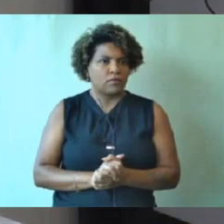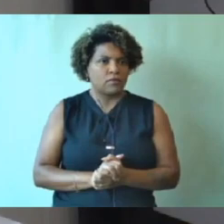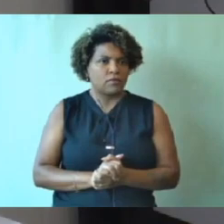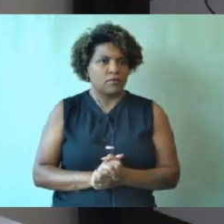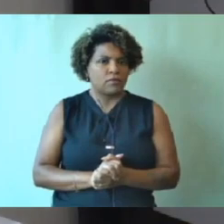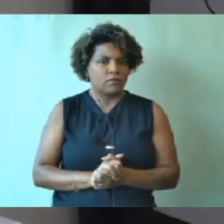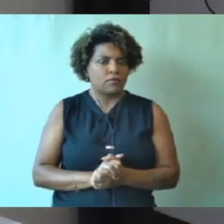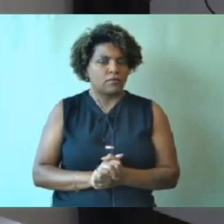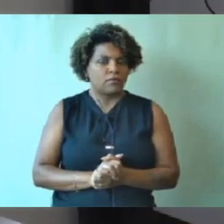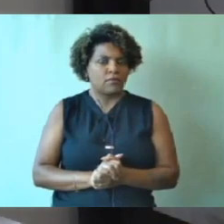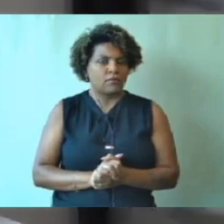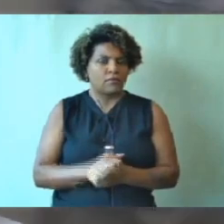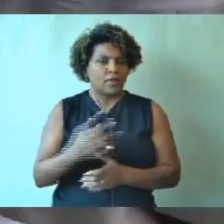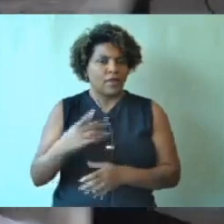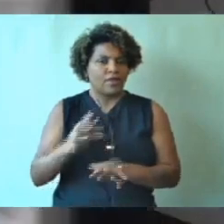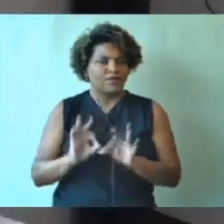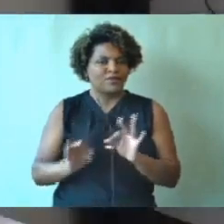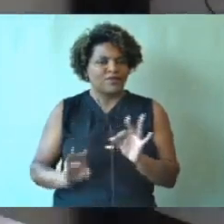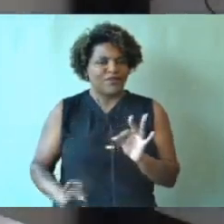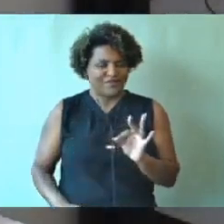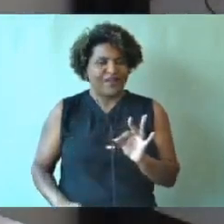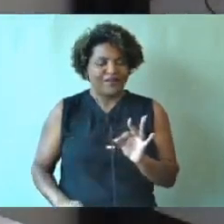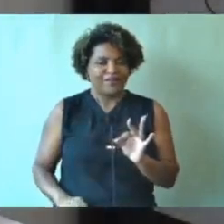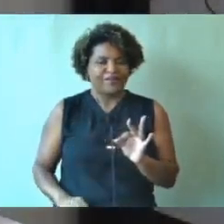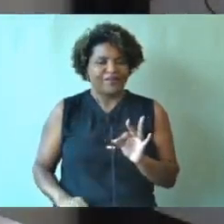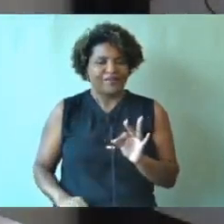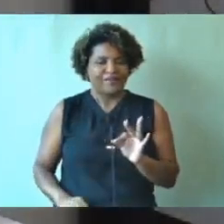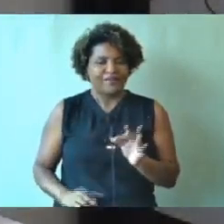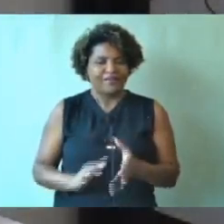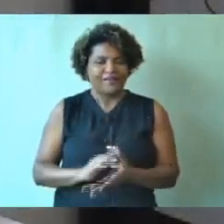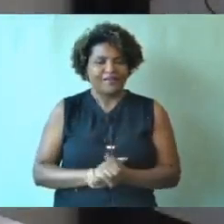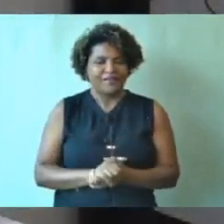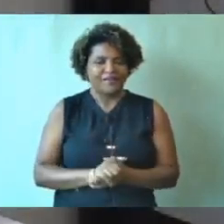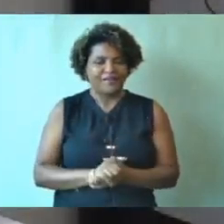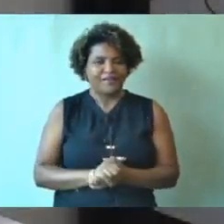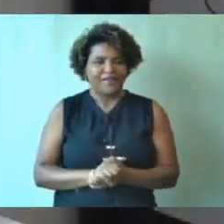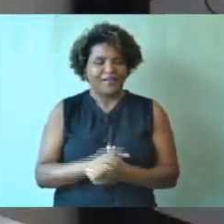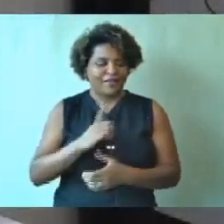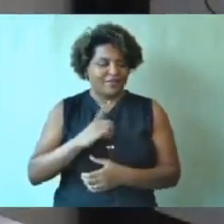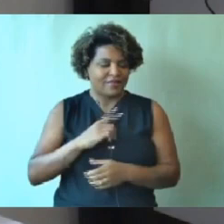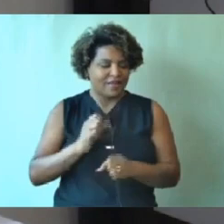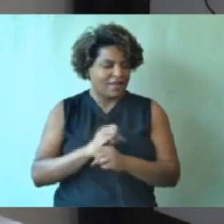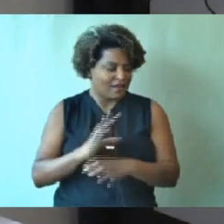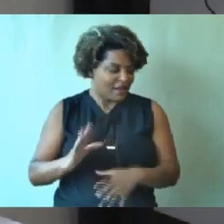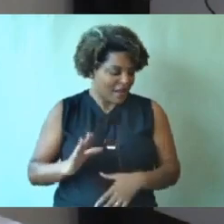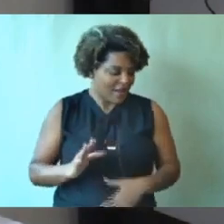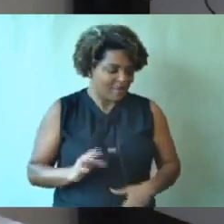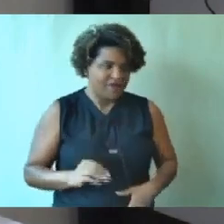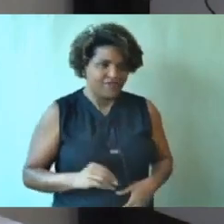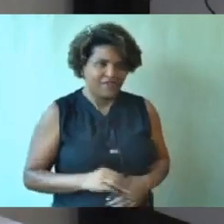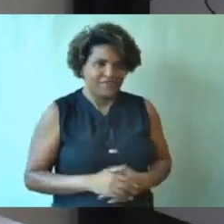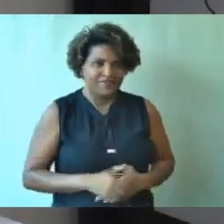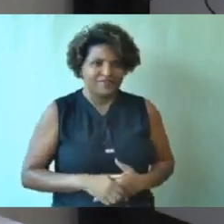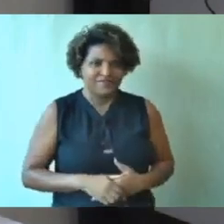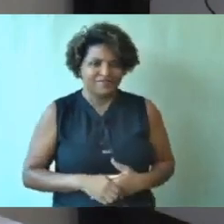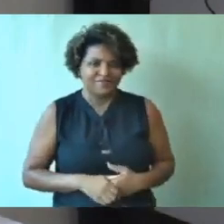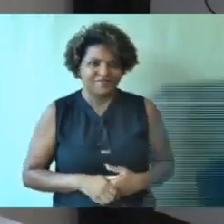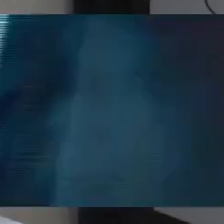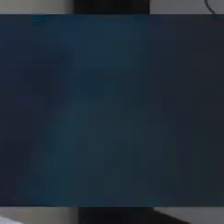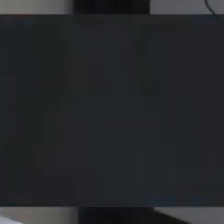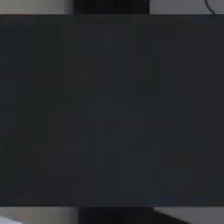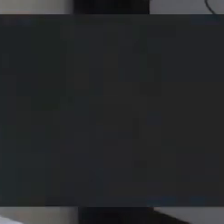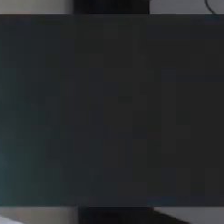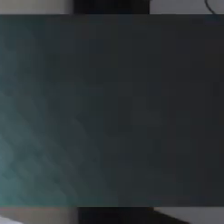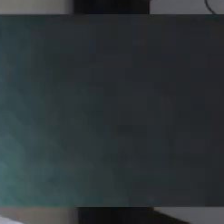A sua fala esclarece o encadeamento, mas não condiz com que a gente tenha acesso. Os documentos, na verdade, das